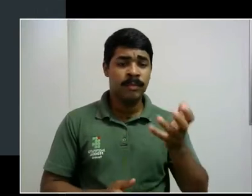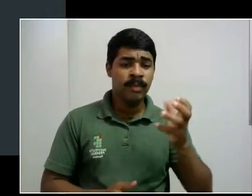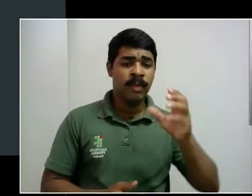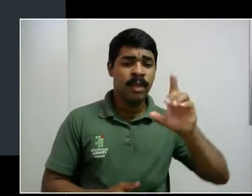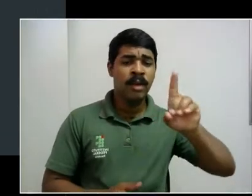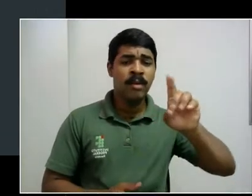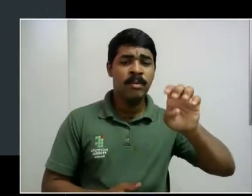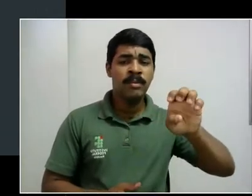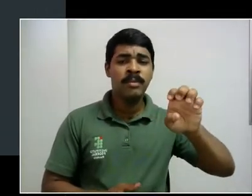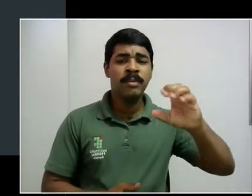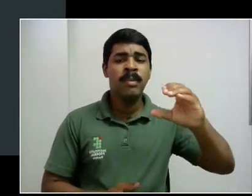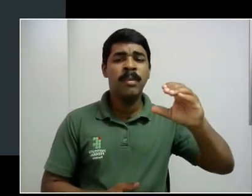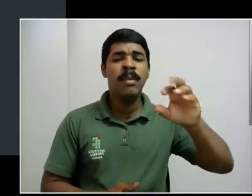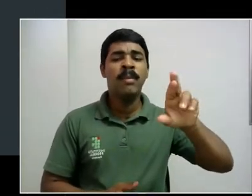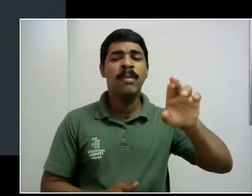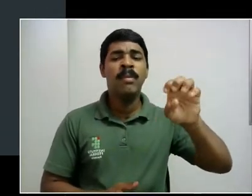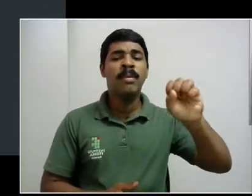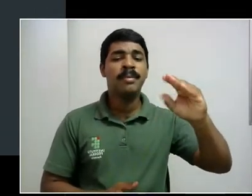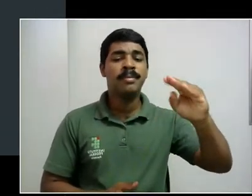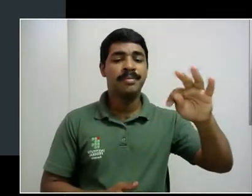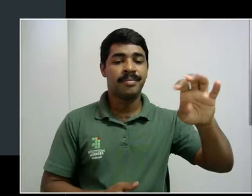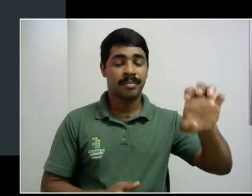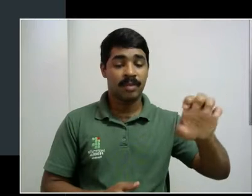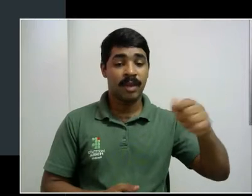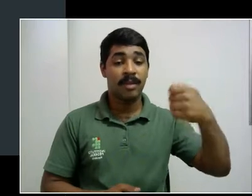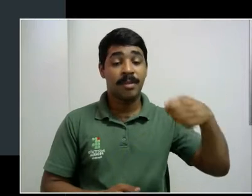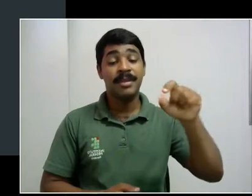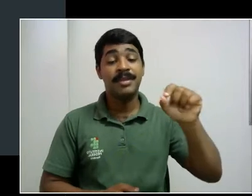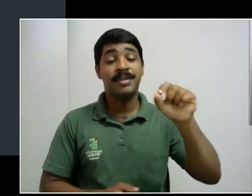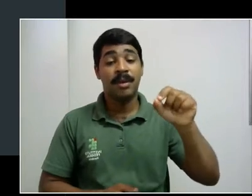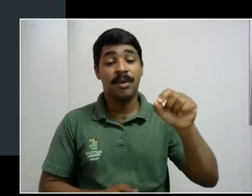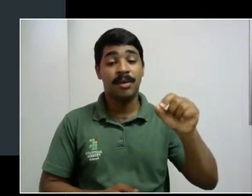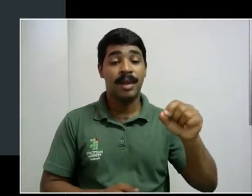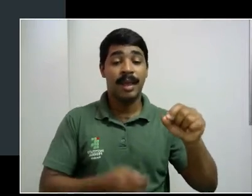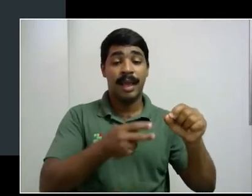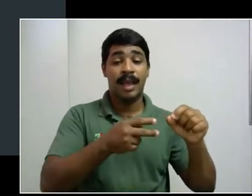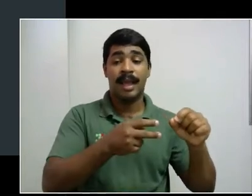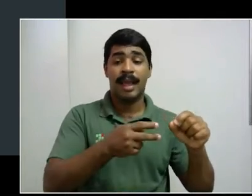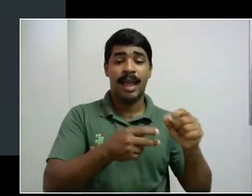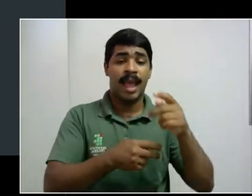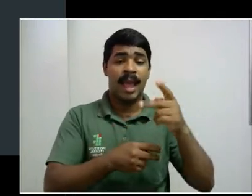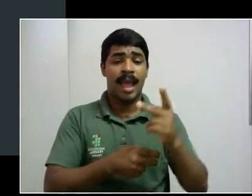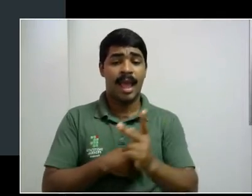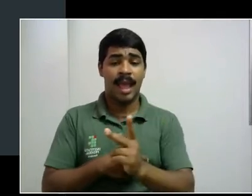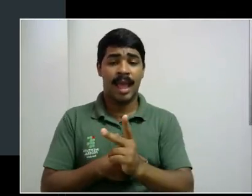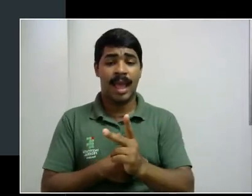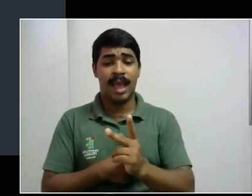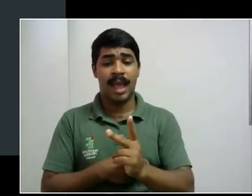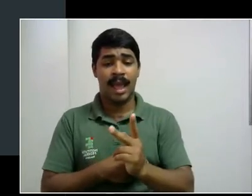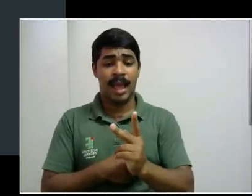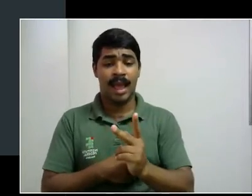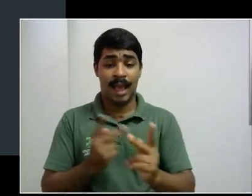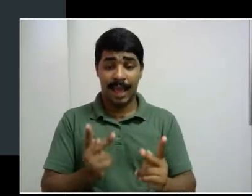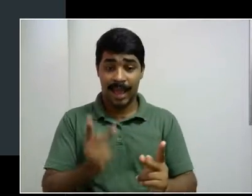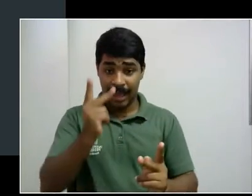zero, né? Ou seja, tem que ser menos 2k. Aqui é um 6, tá, gente? Aqui eu errei bem aqui,